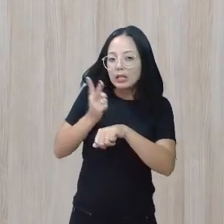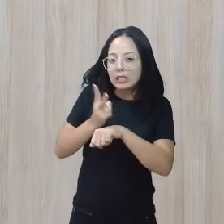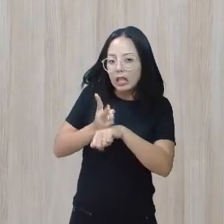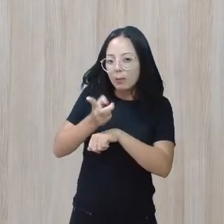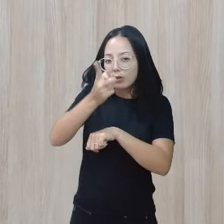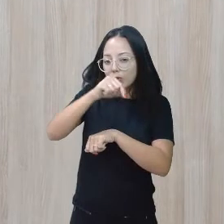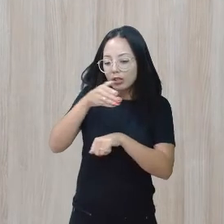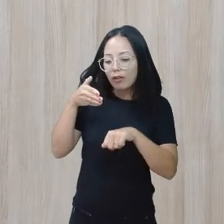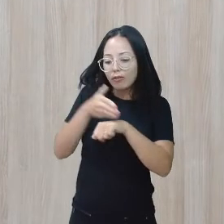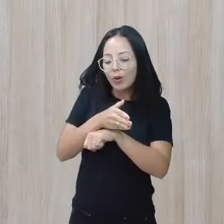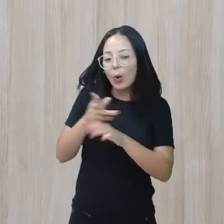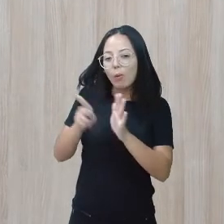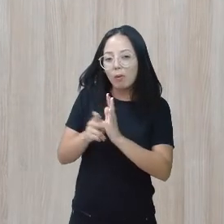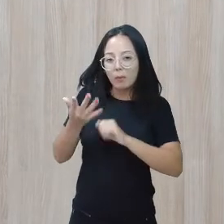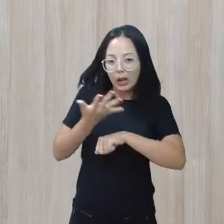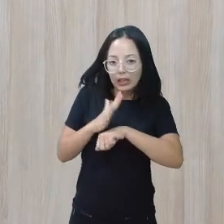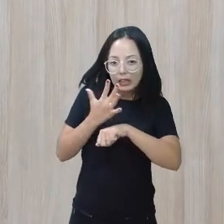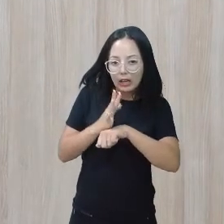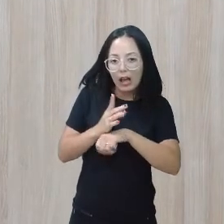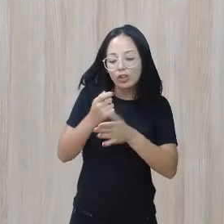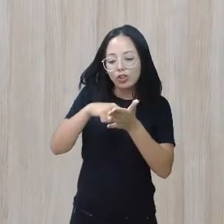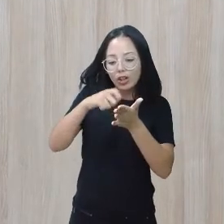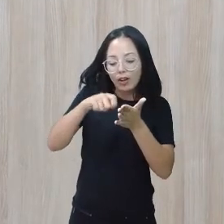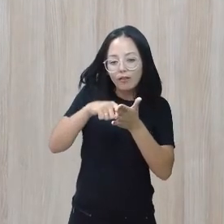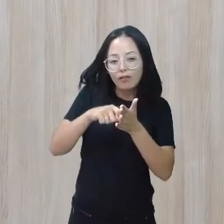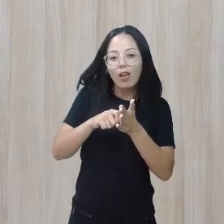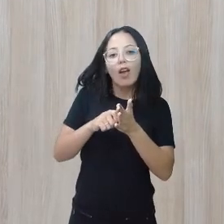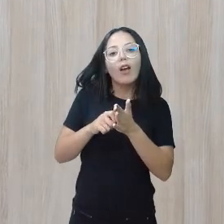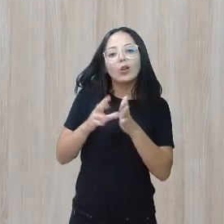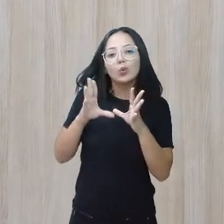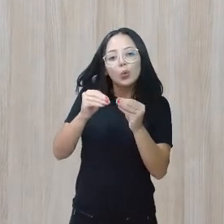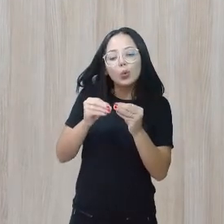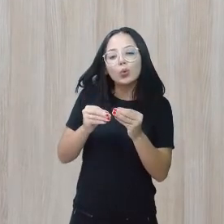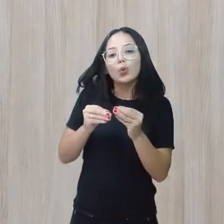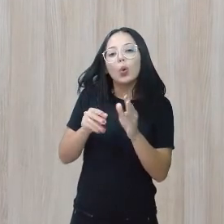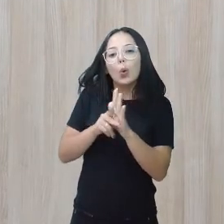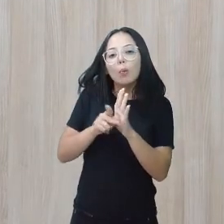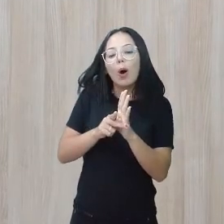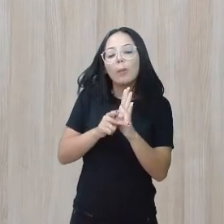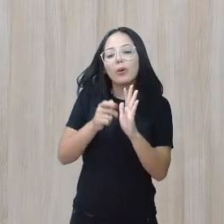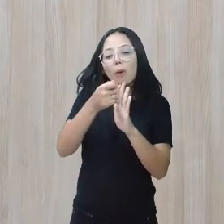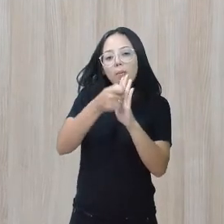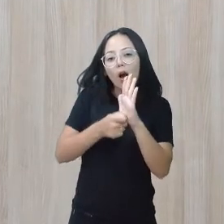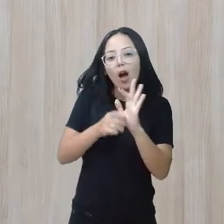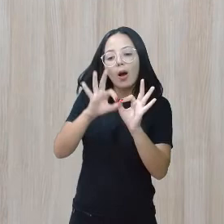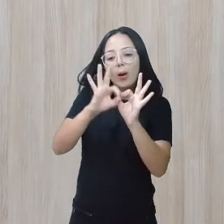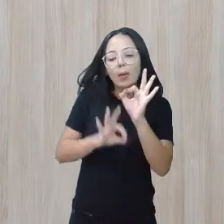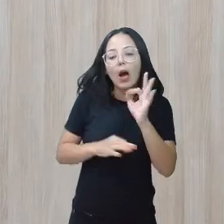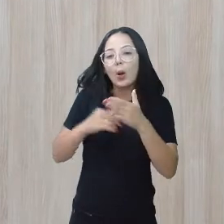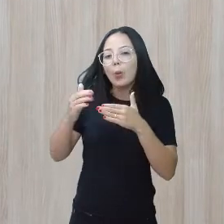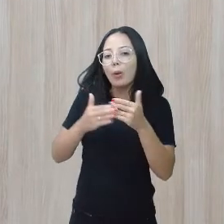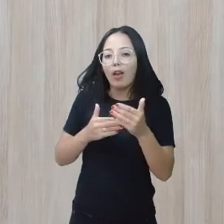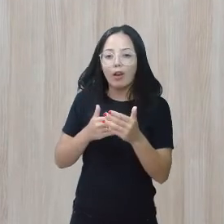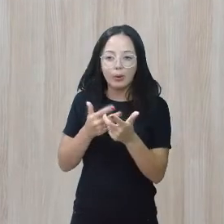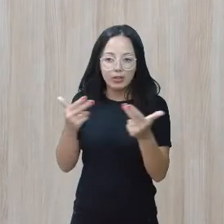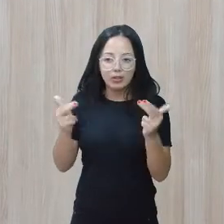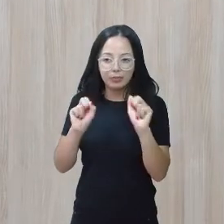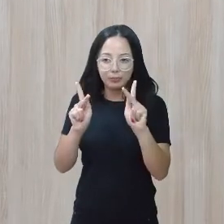que você for praticar, escrever, fazer anotações, resenhas, críticas, seja lá o que for.